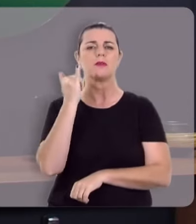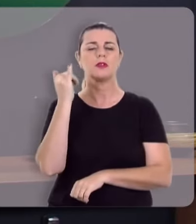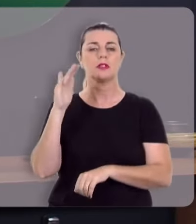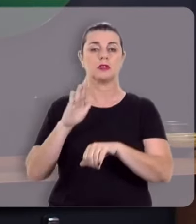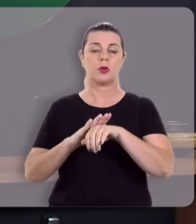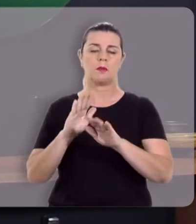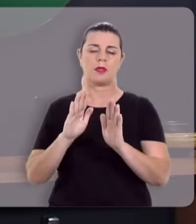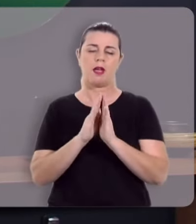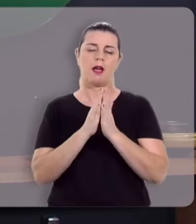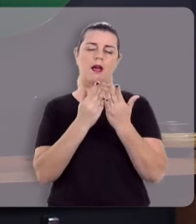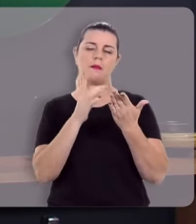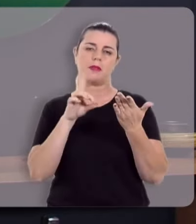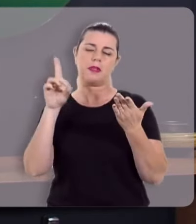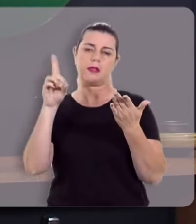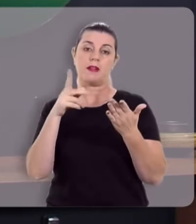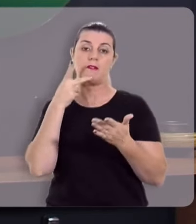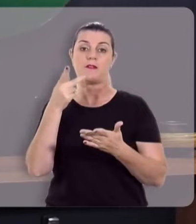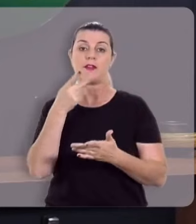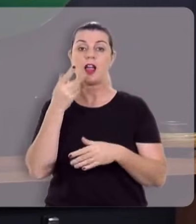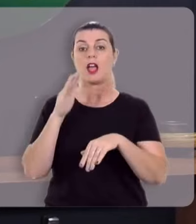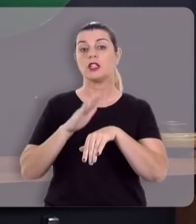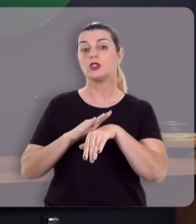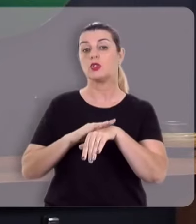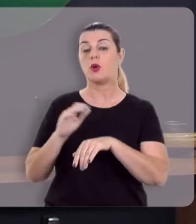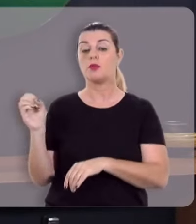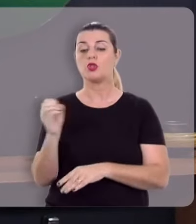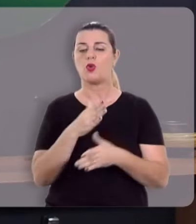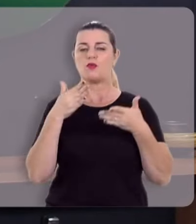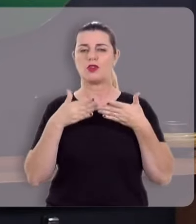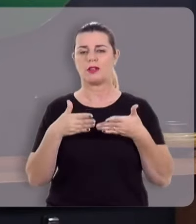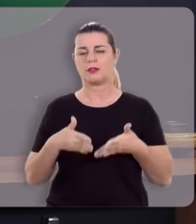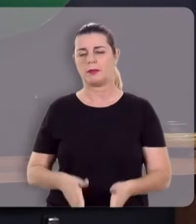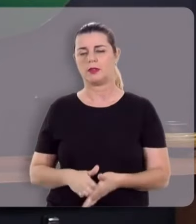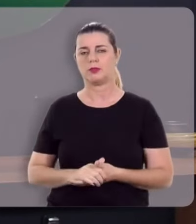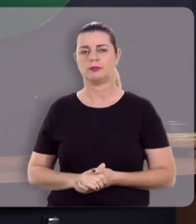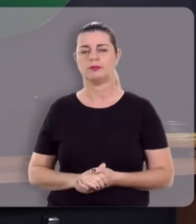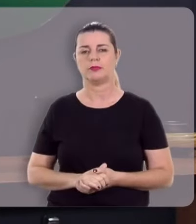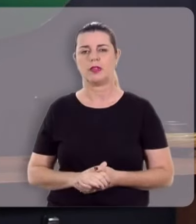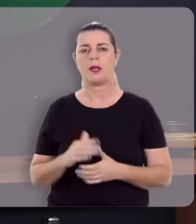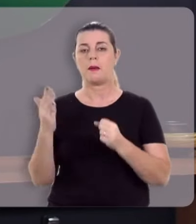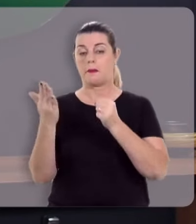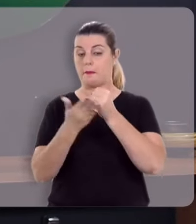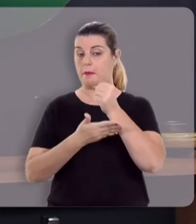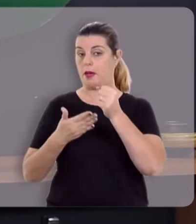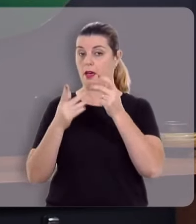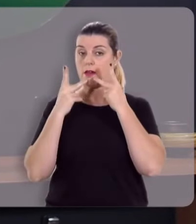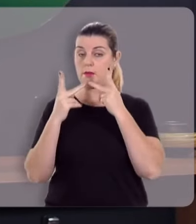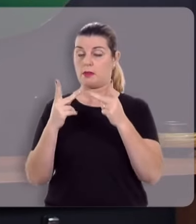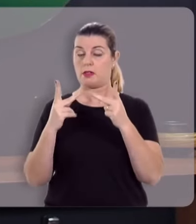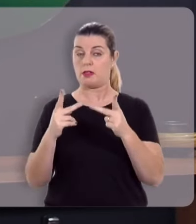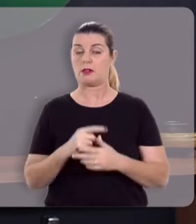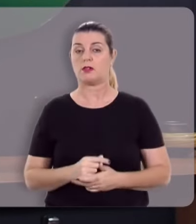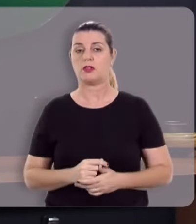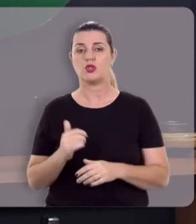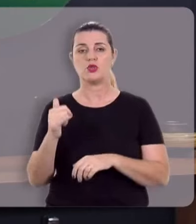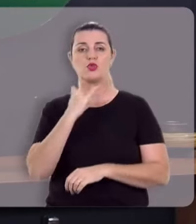da Bíblia. Quero falar sobre o novo nascimento. Quero basear esta mensagem